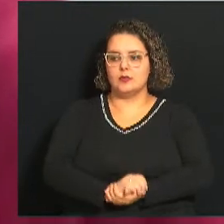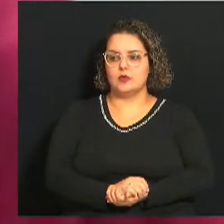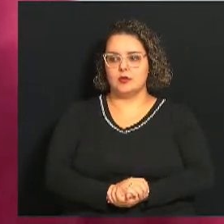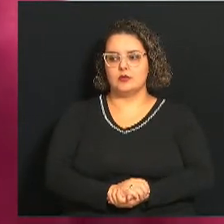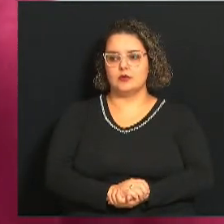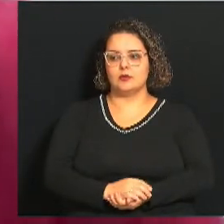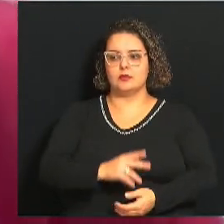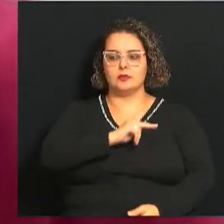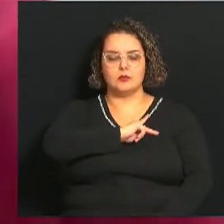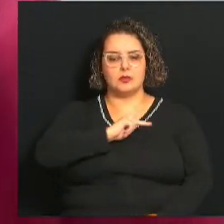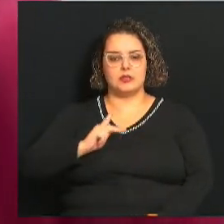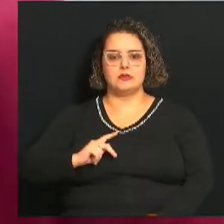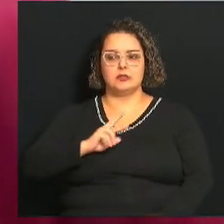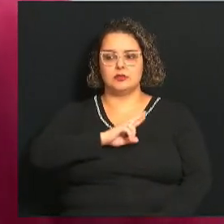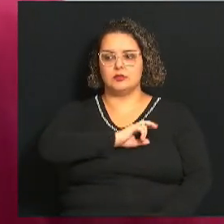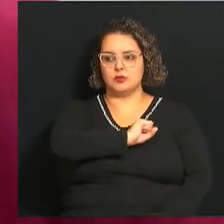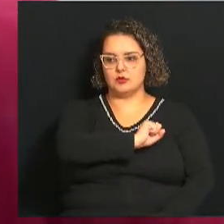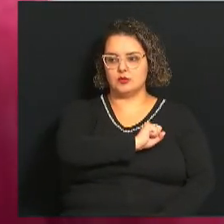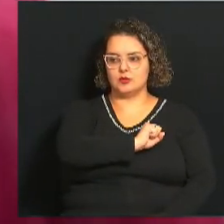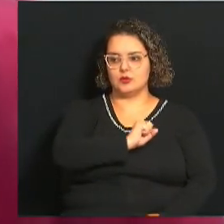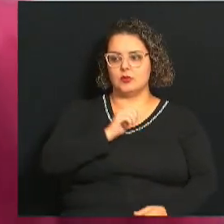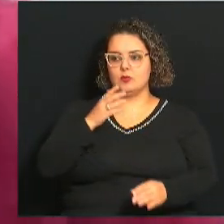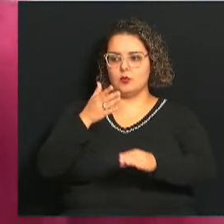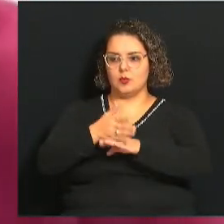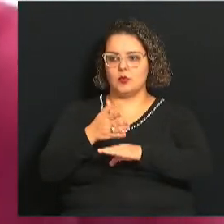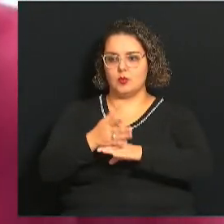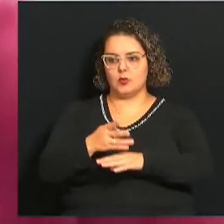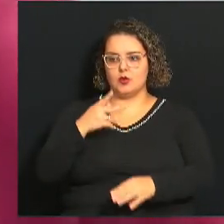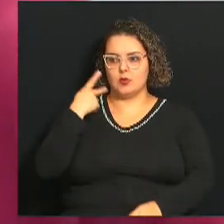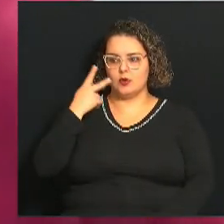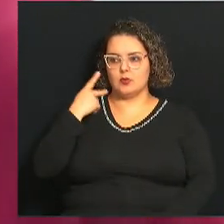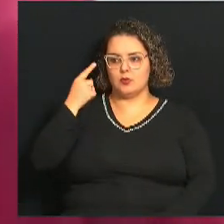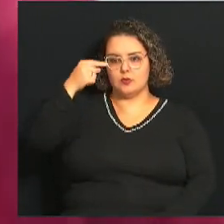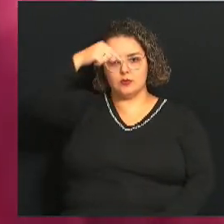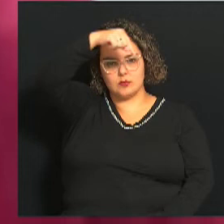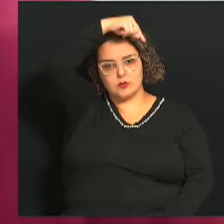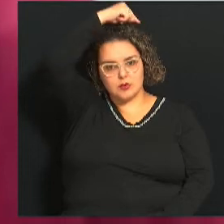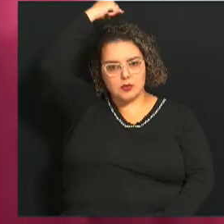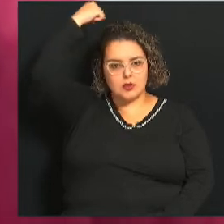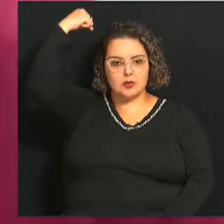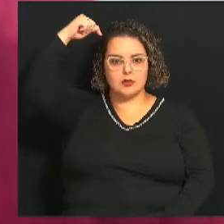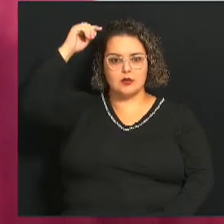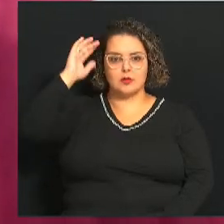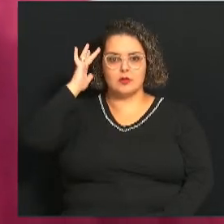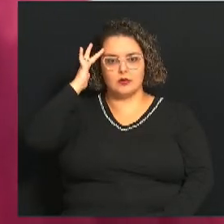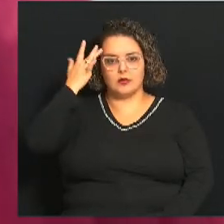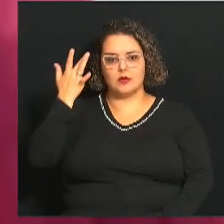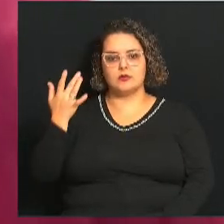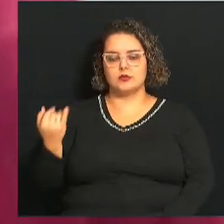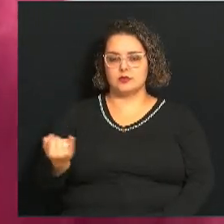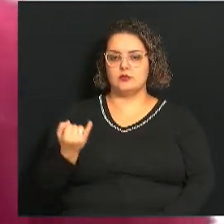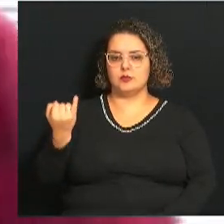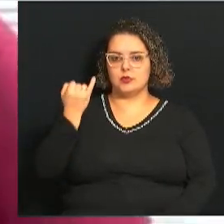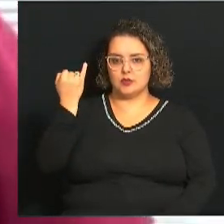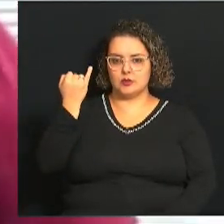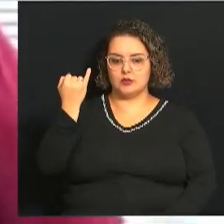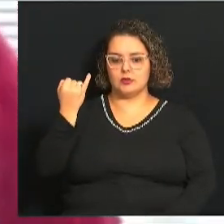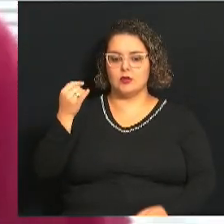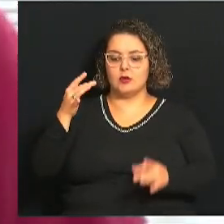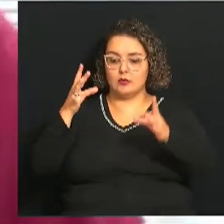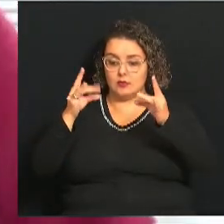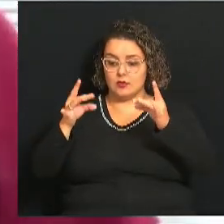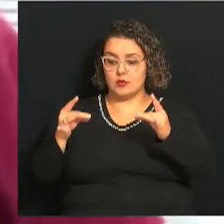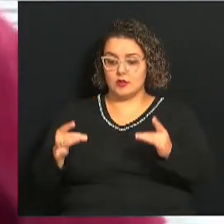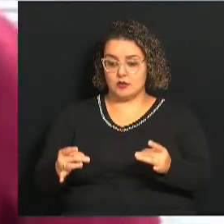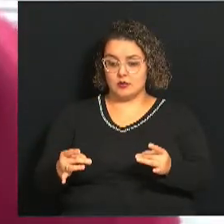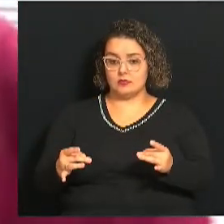Rossini, participação aí do nosso vereador Gaspar. Acho importante, assunto delicado, é um assunto